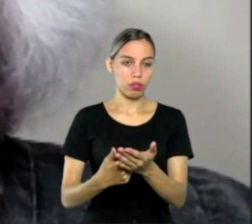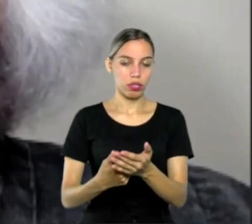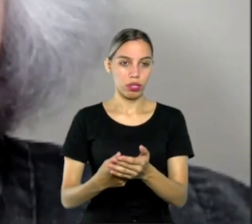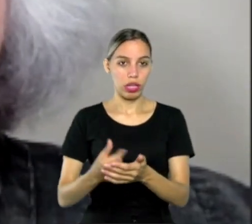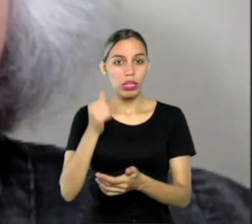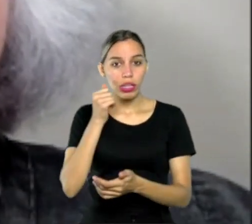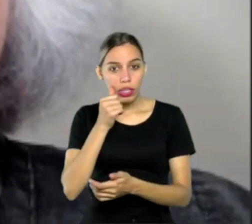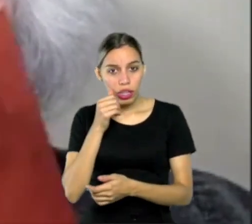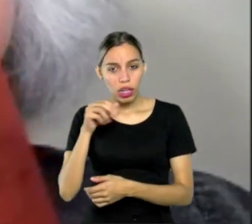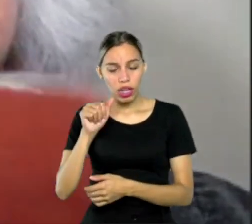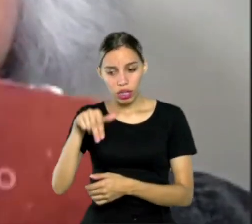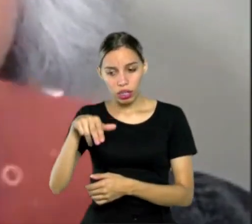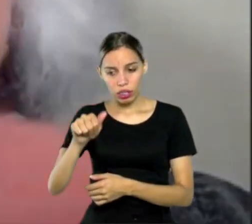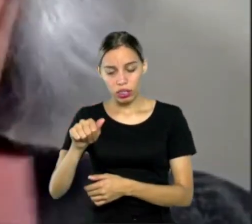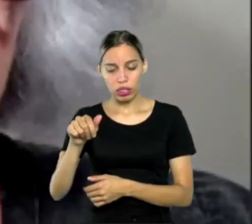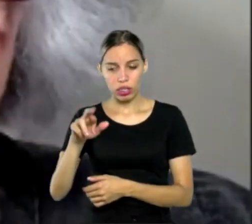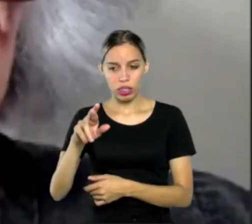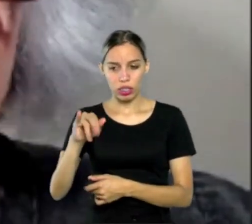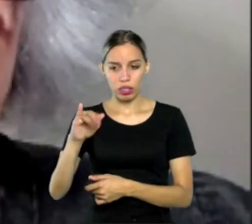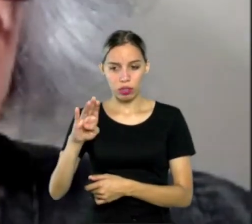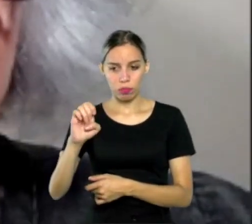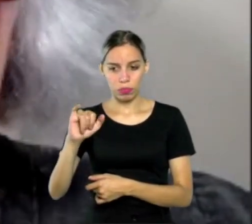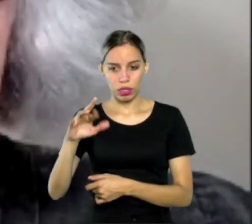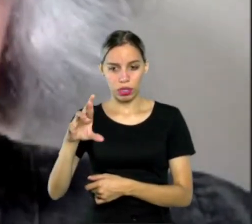livrinho, eu não sei se você lembra desse livro,